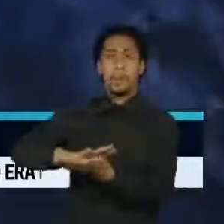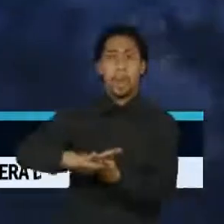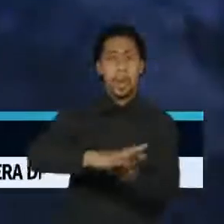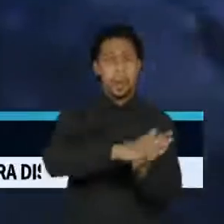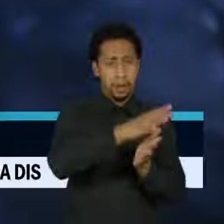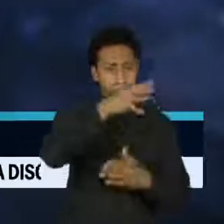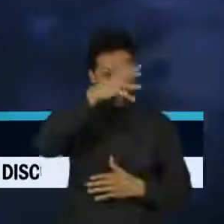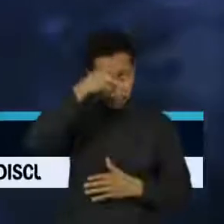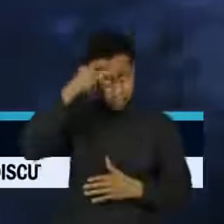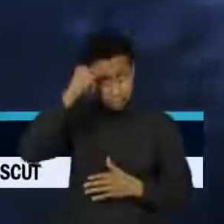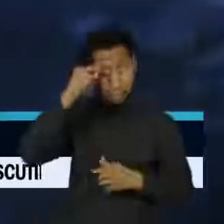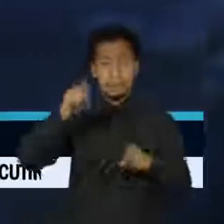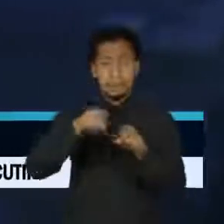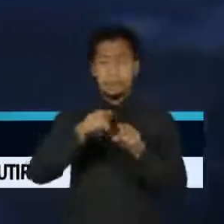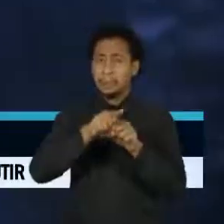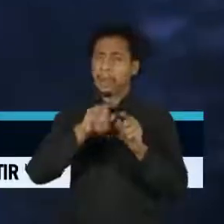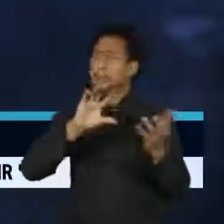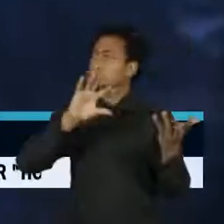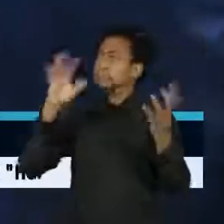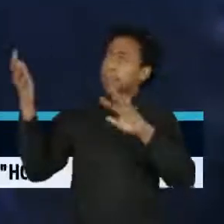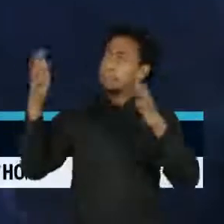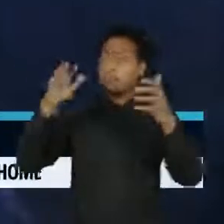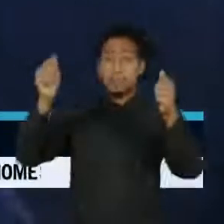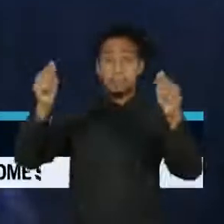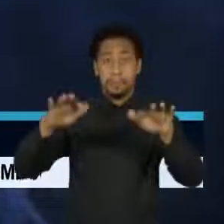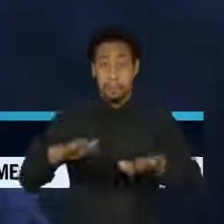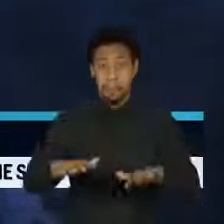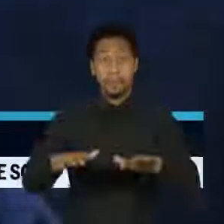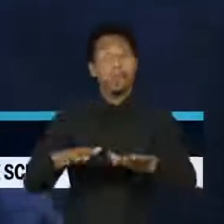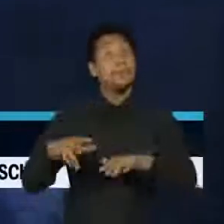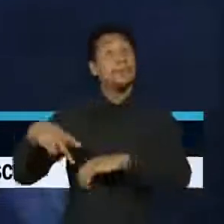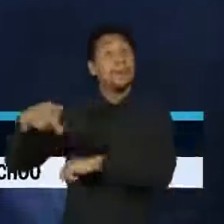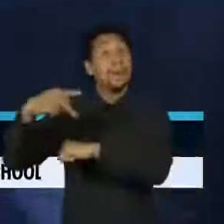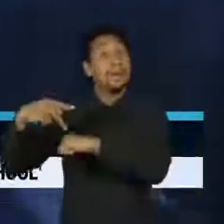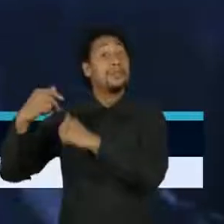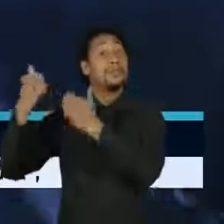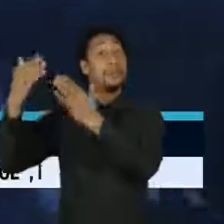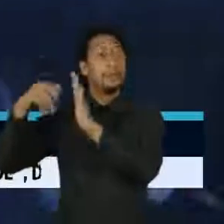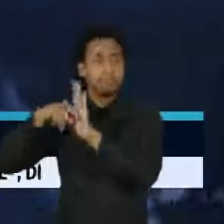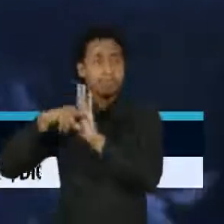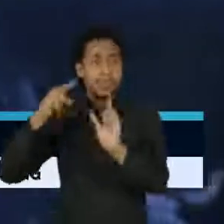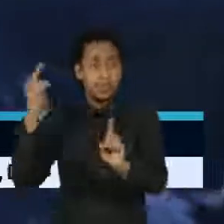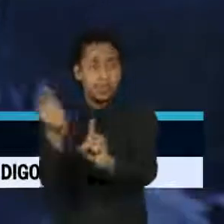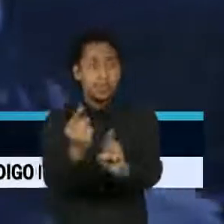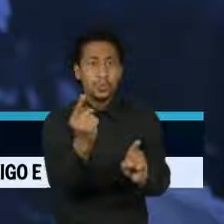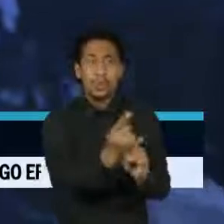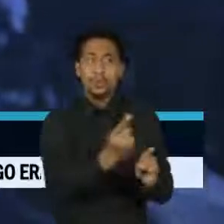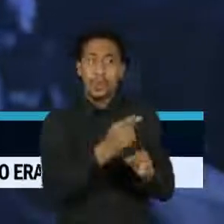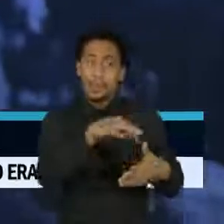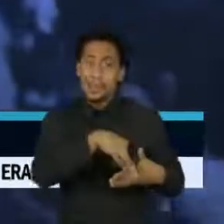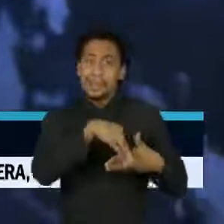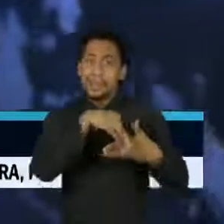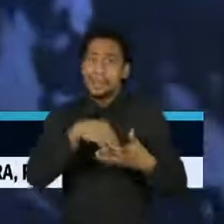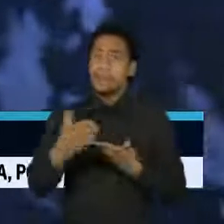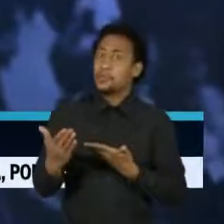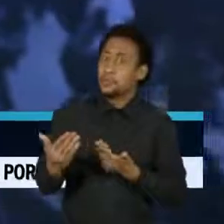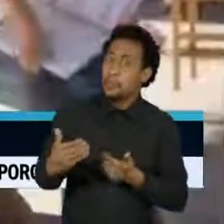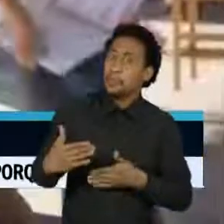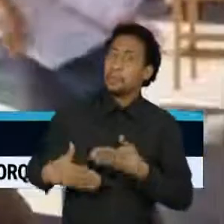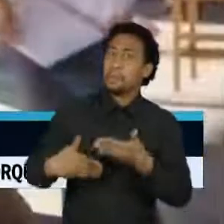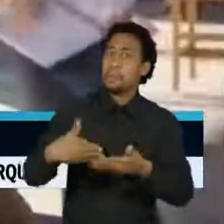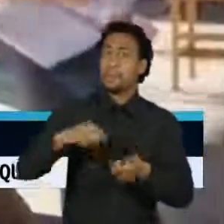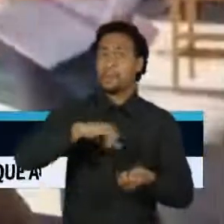mudanças climáticas. Elas foram mapeadas por uma entidade internacional voltada à identificação de líderes inovadores em todo o